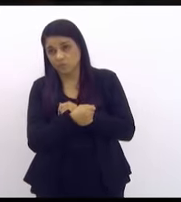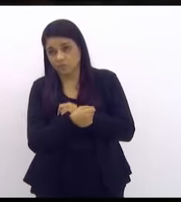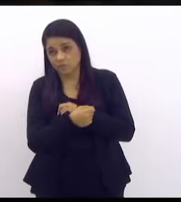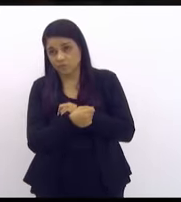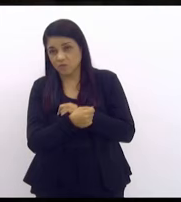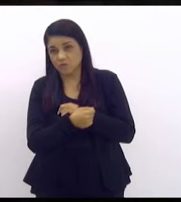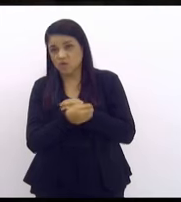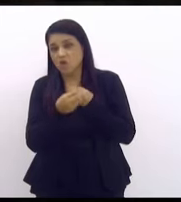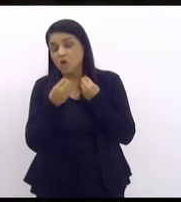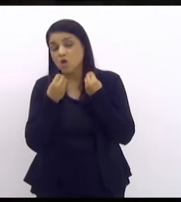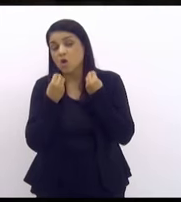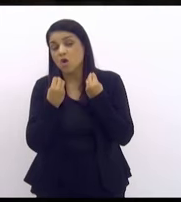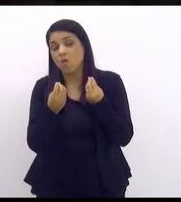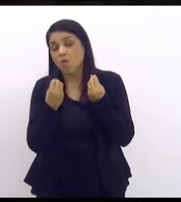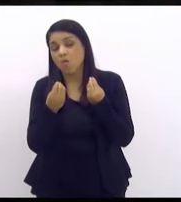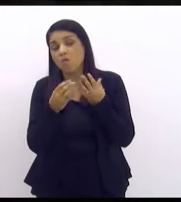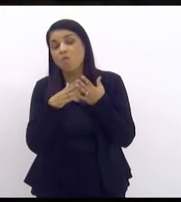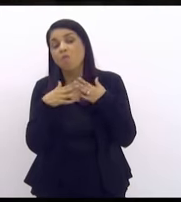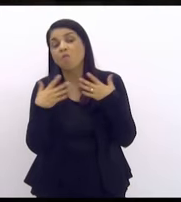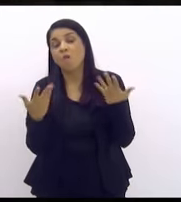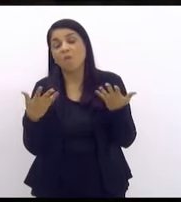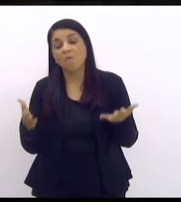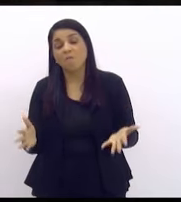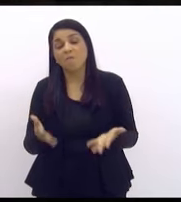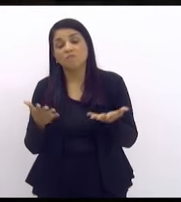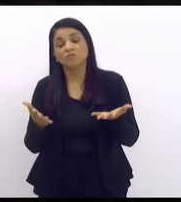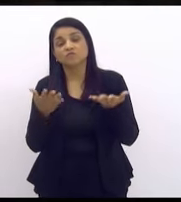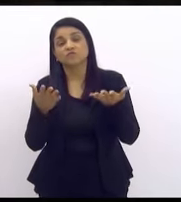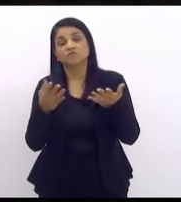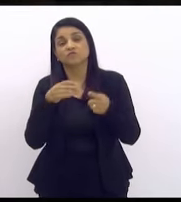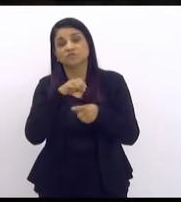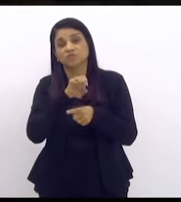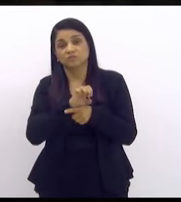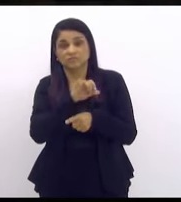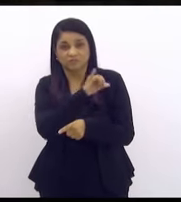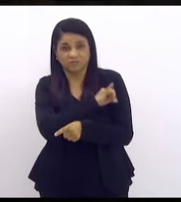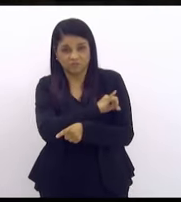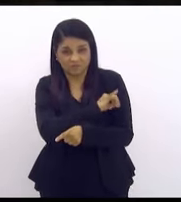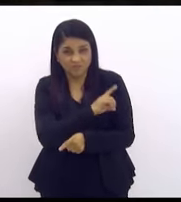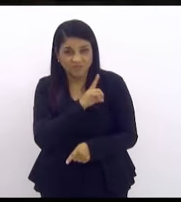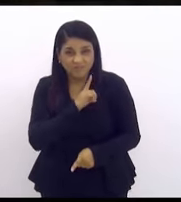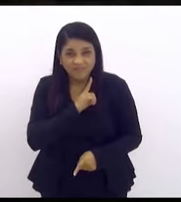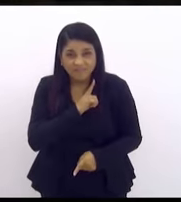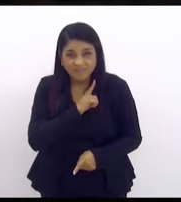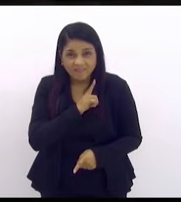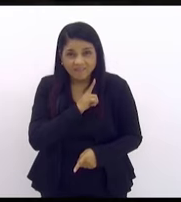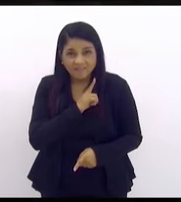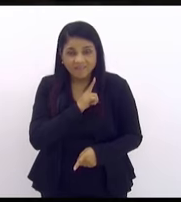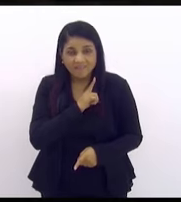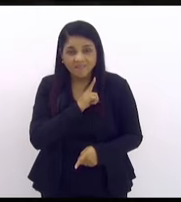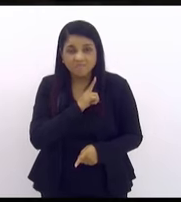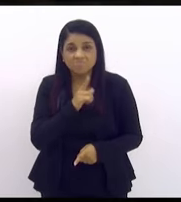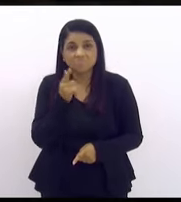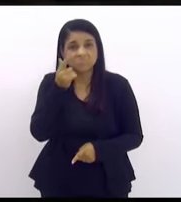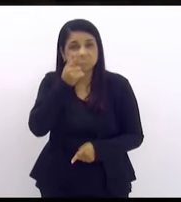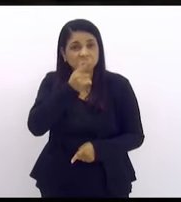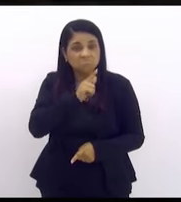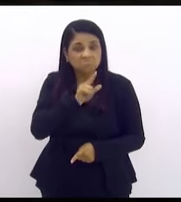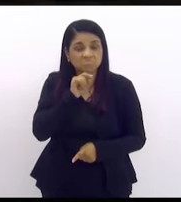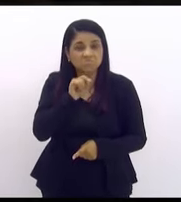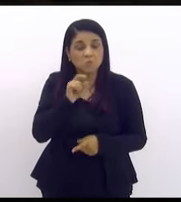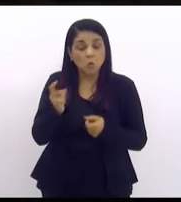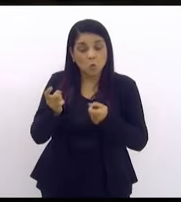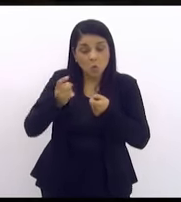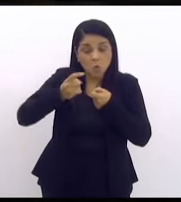qual a motivação que o Estado do Rio de Janeiro tem para ter realizado um